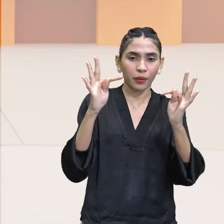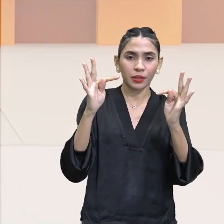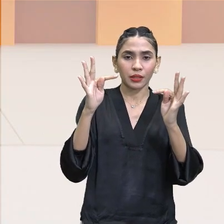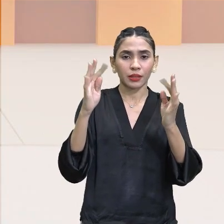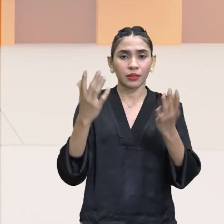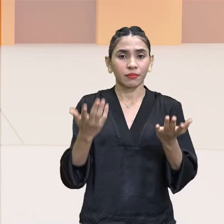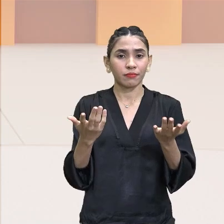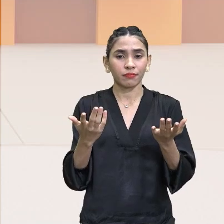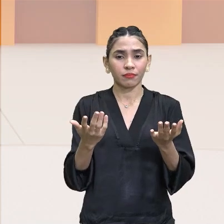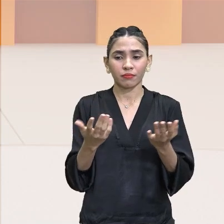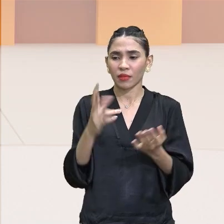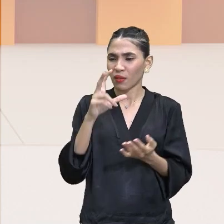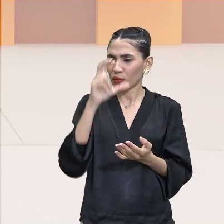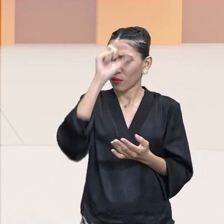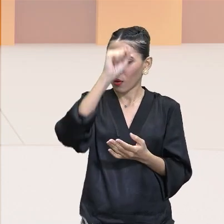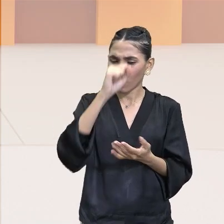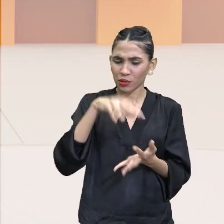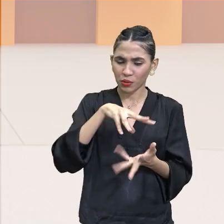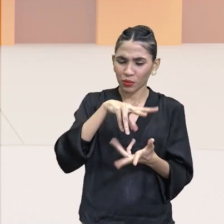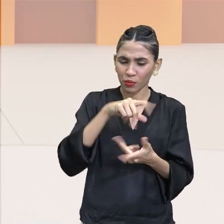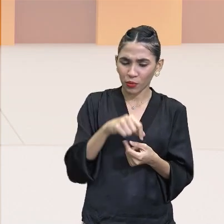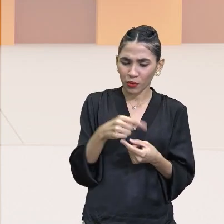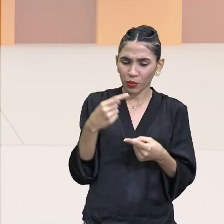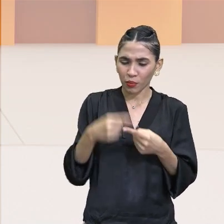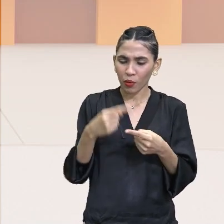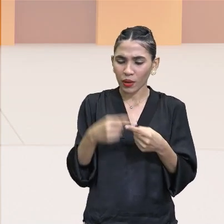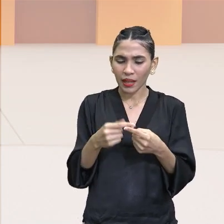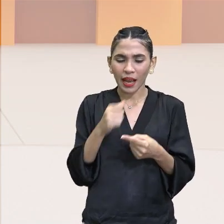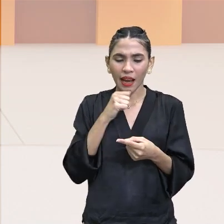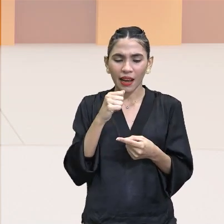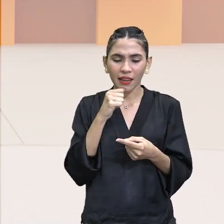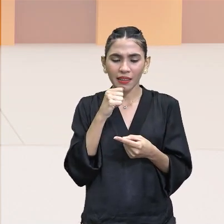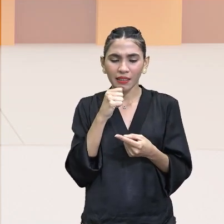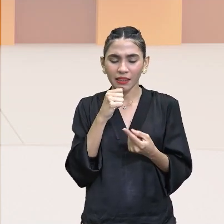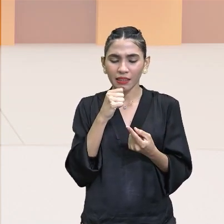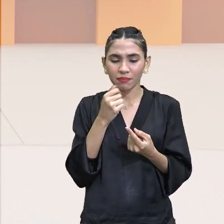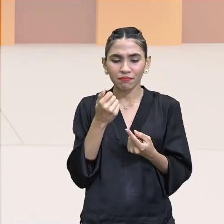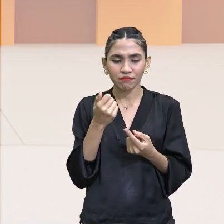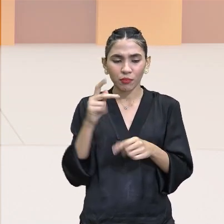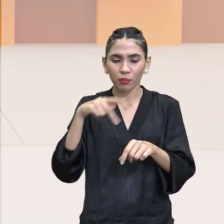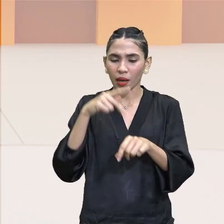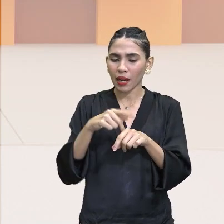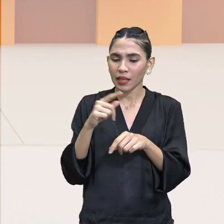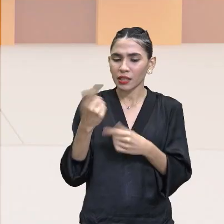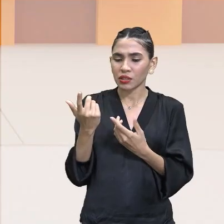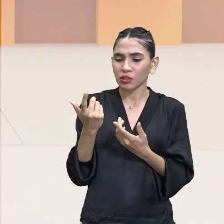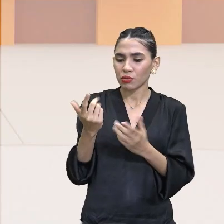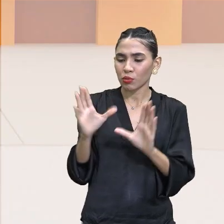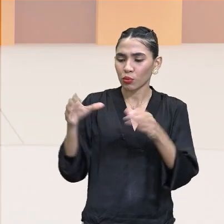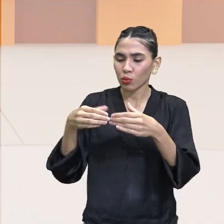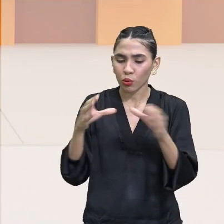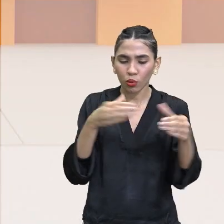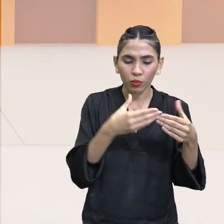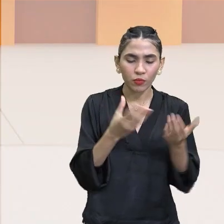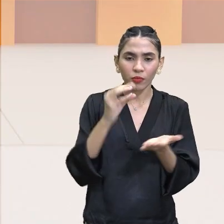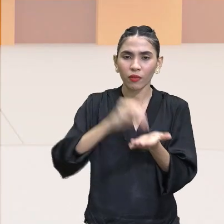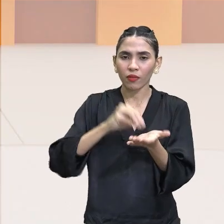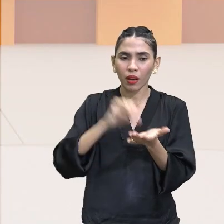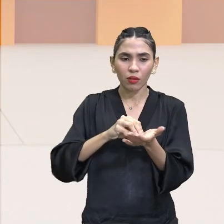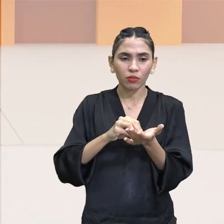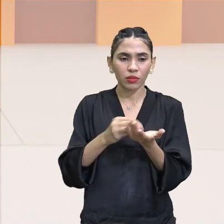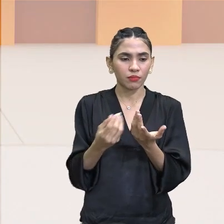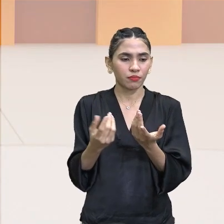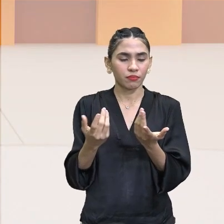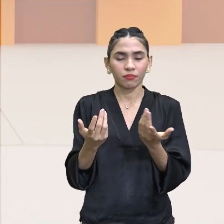ali, que estão tão fortes no mundo todo, ainda não chegou naquela comunidade ali, naquele grupo de pessoas do interior